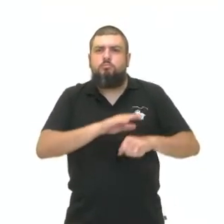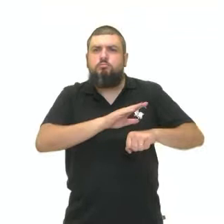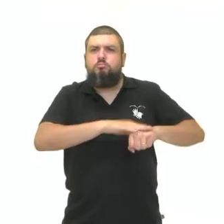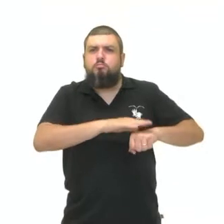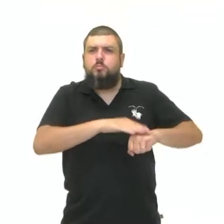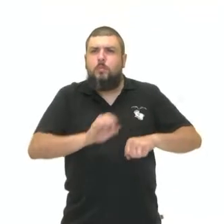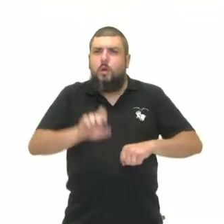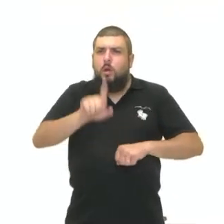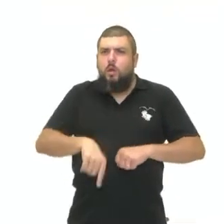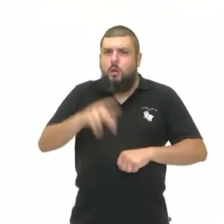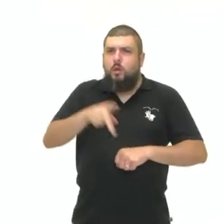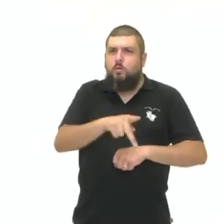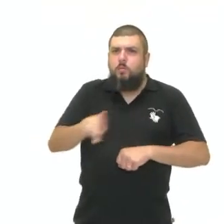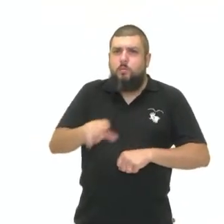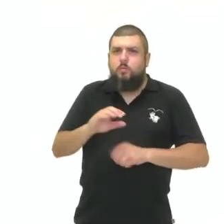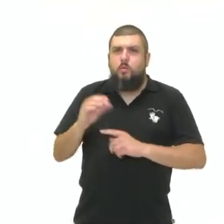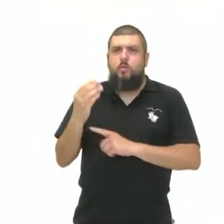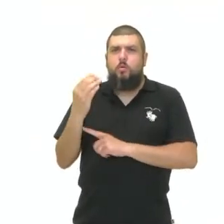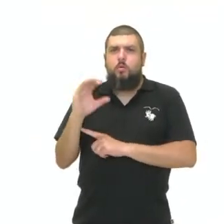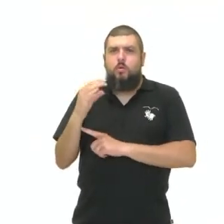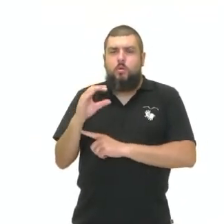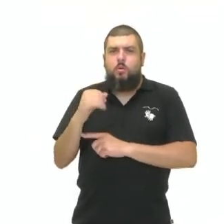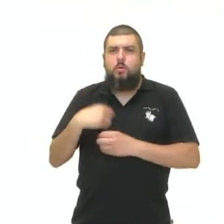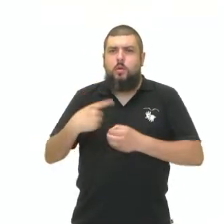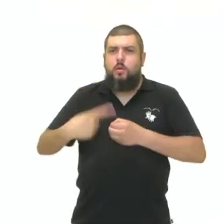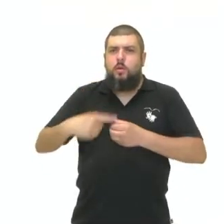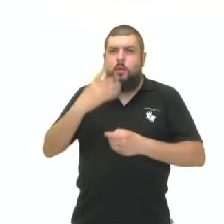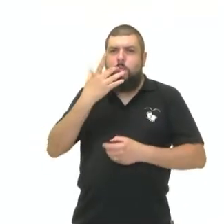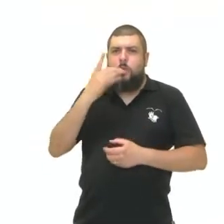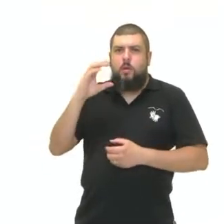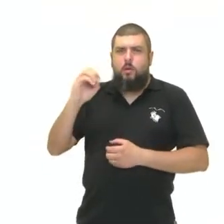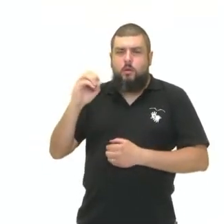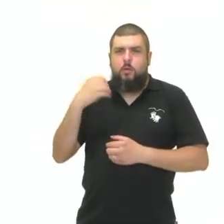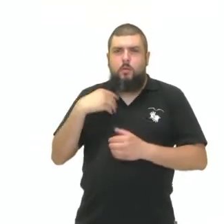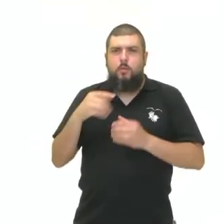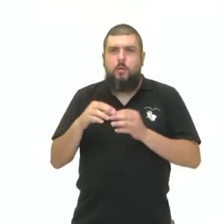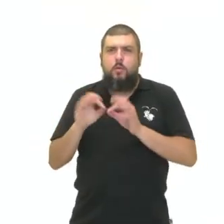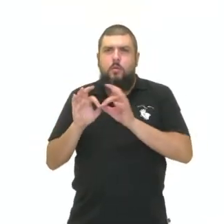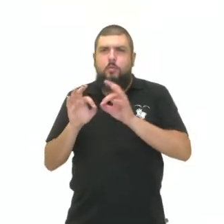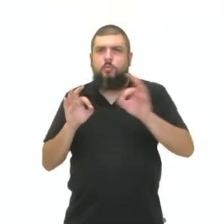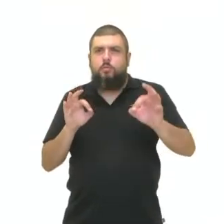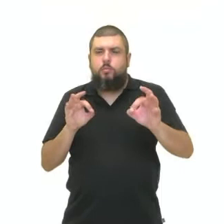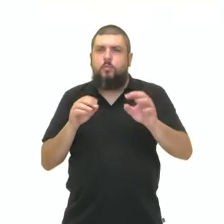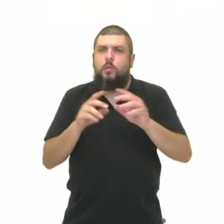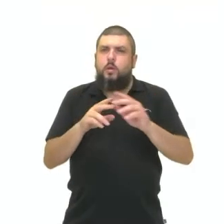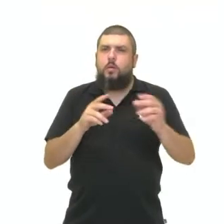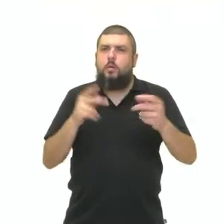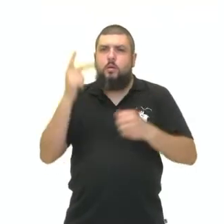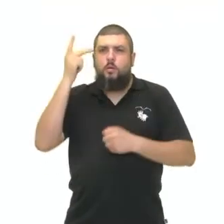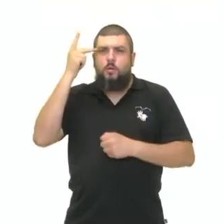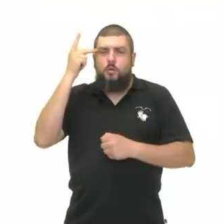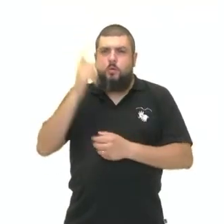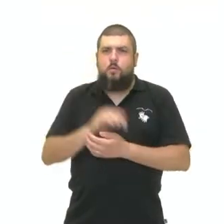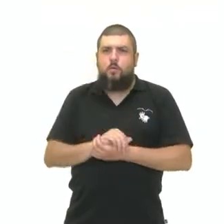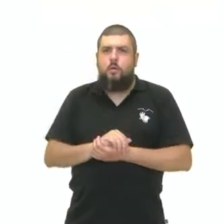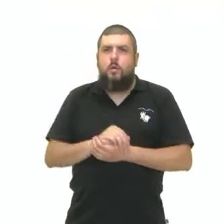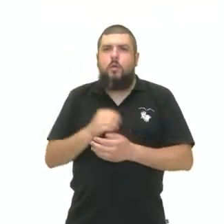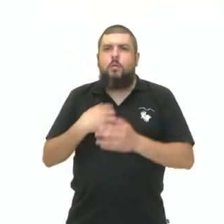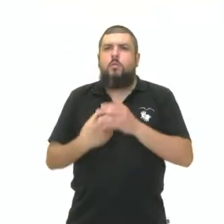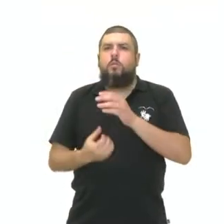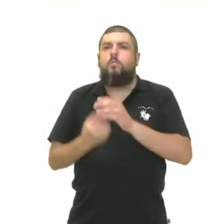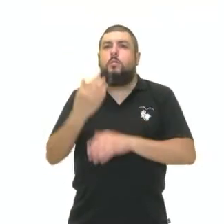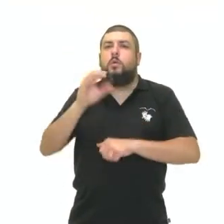ciências Estevão Zilioli de Ourinhos, a 360 quilômetros de São Paulo, que desenvolveu um curso